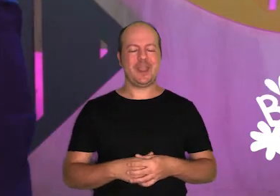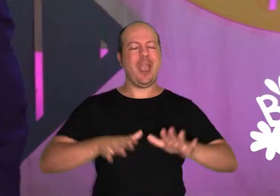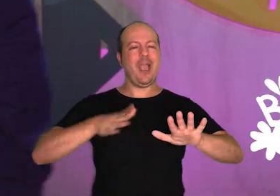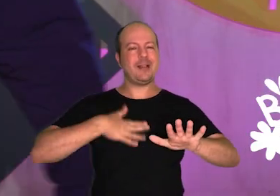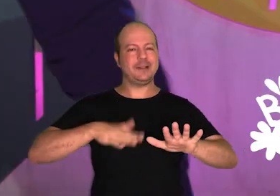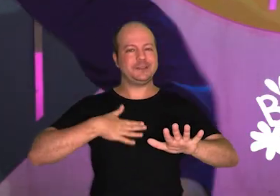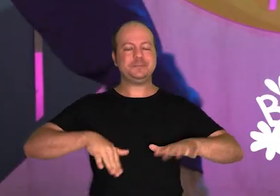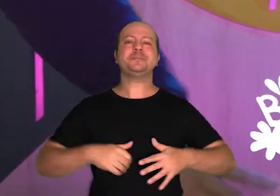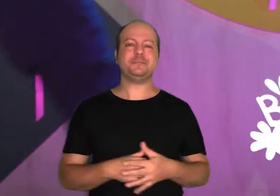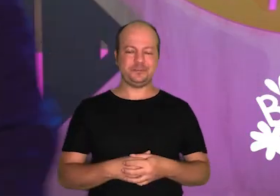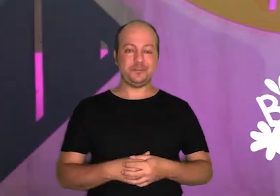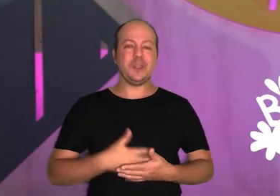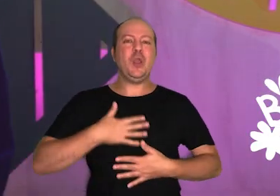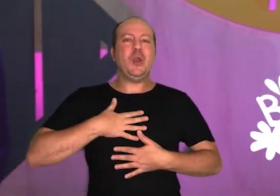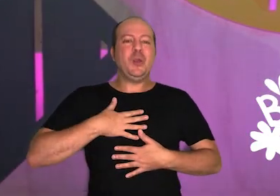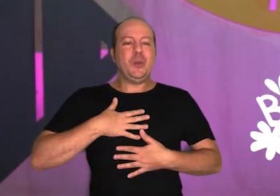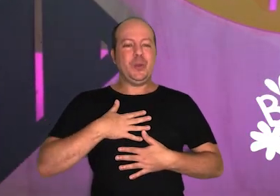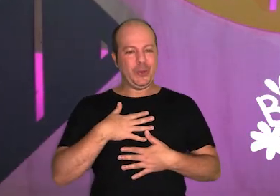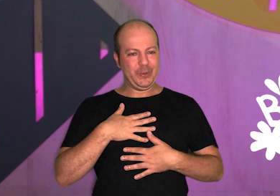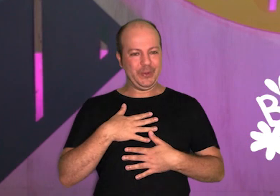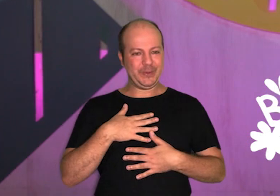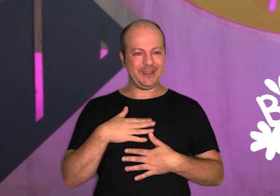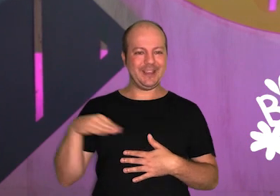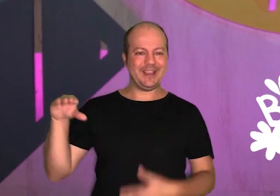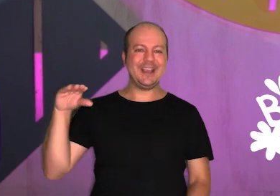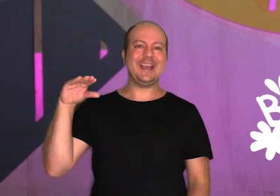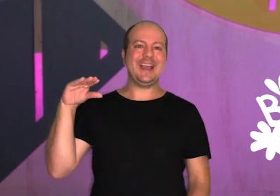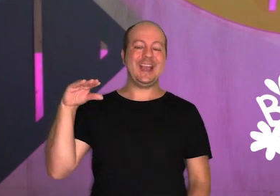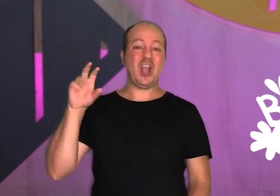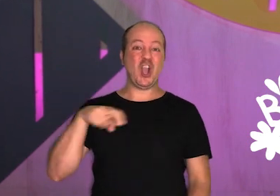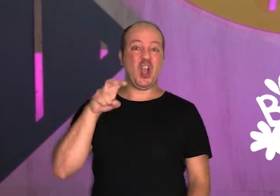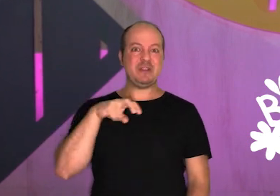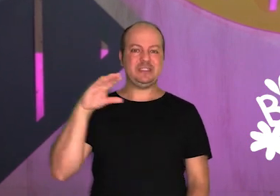Relaxa. E agora um bicho bem bonito, ó. Cobra.